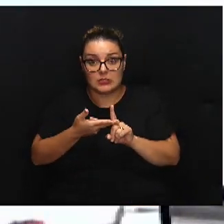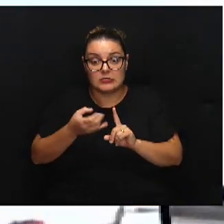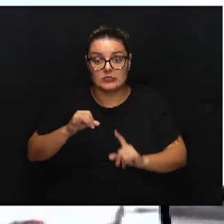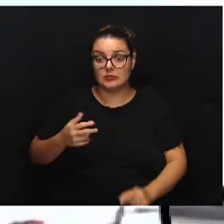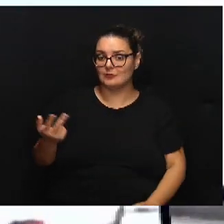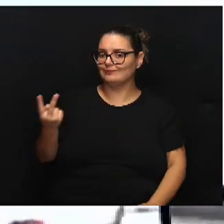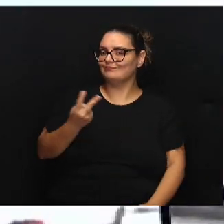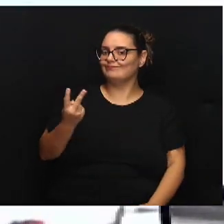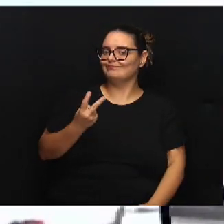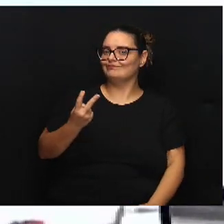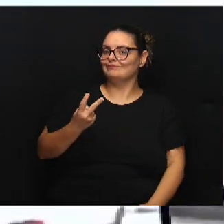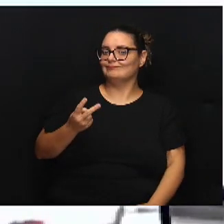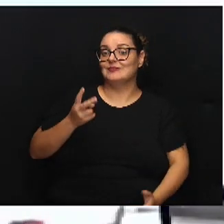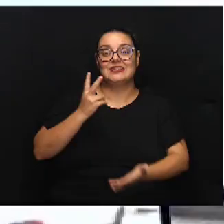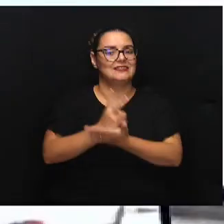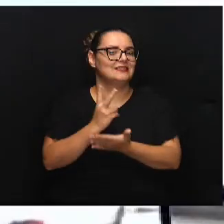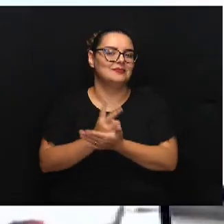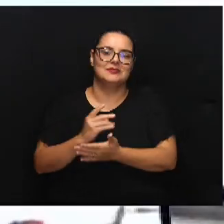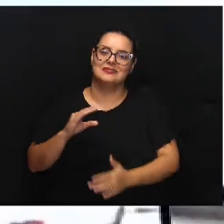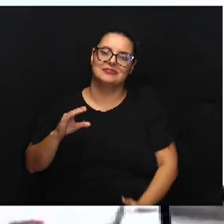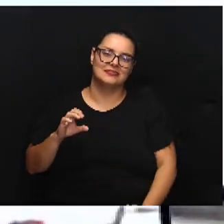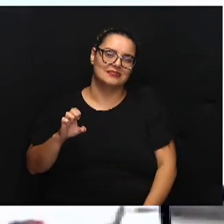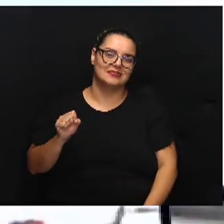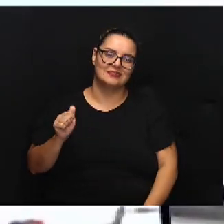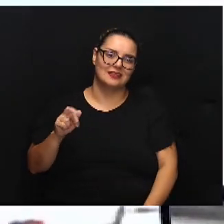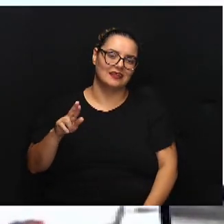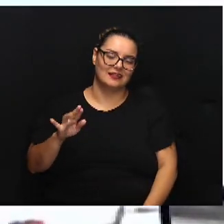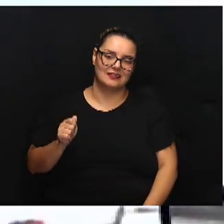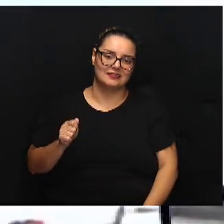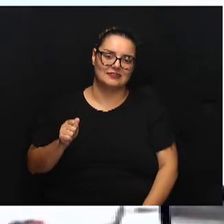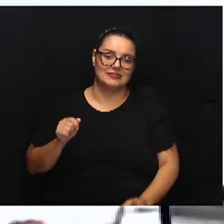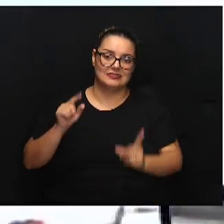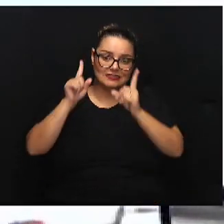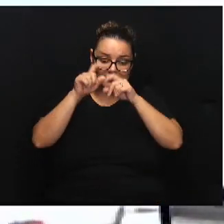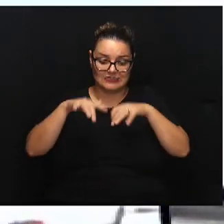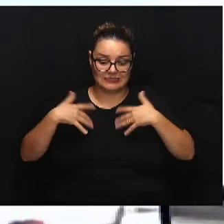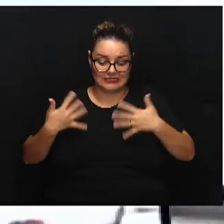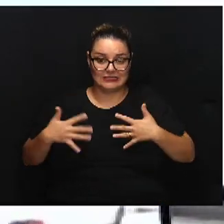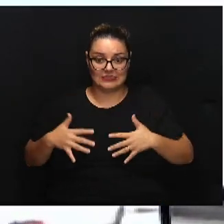partir daí será sempre cesárea. E essas complicações vão ser mais